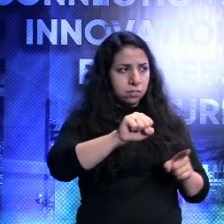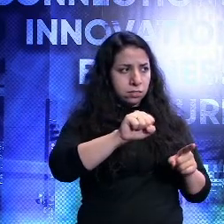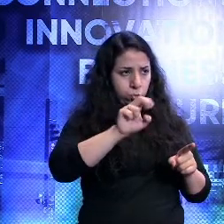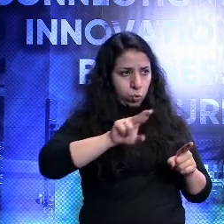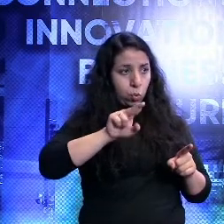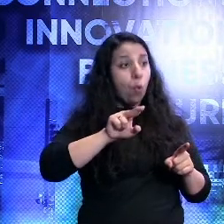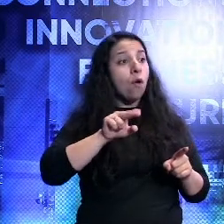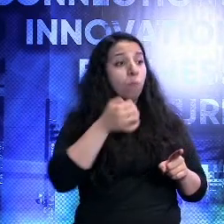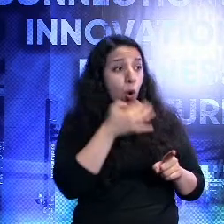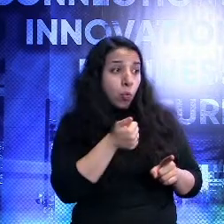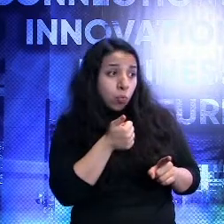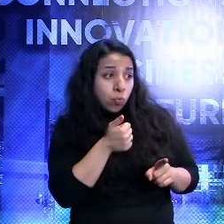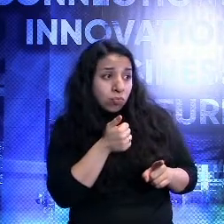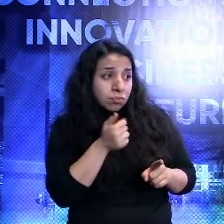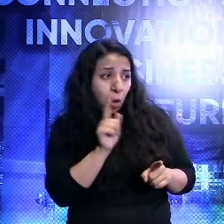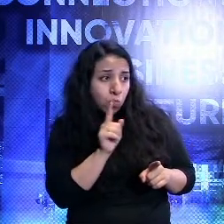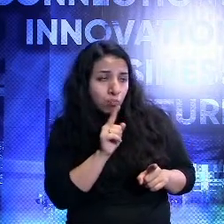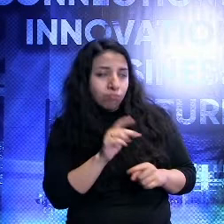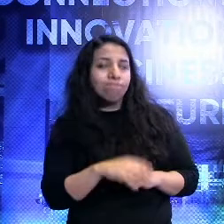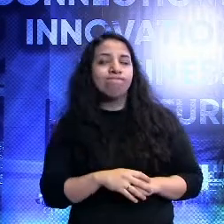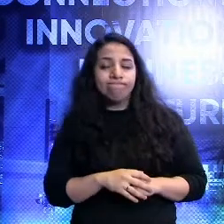Validação de indicadores de gestão. Tá?